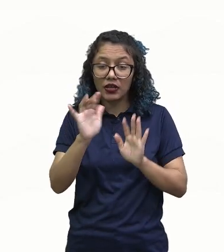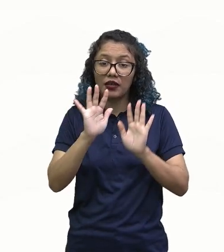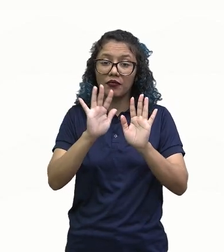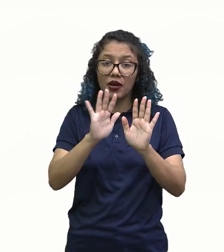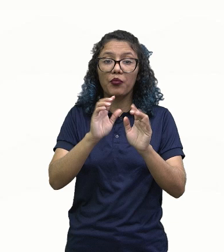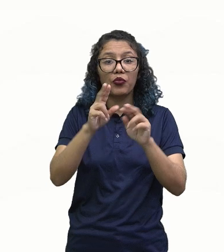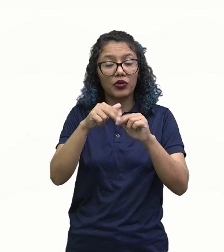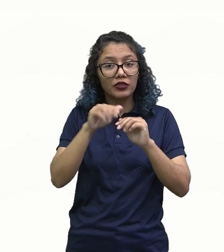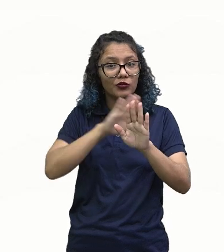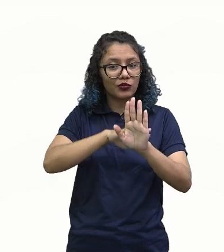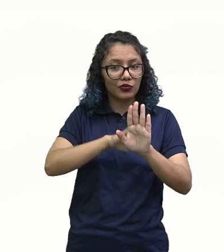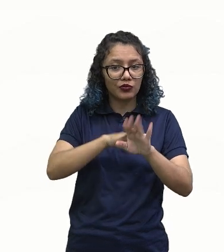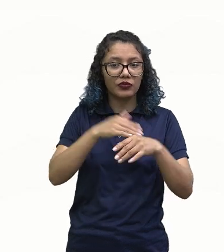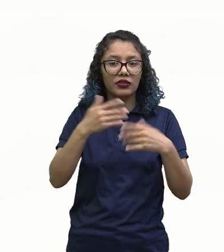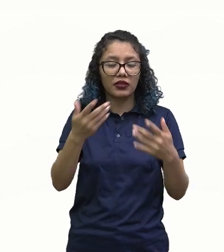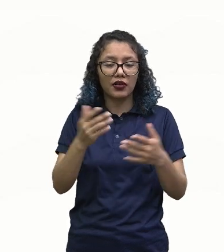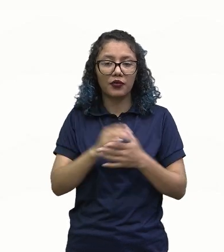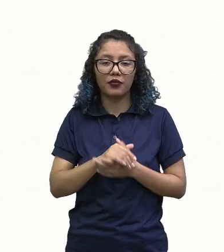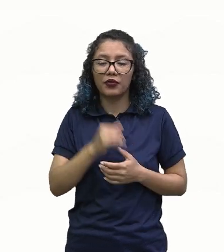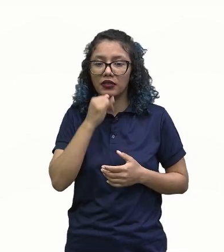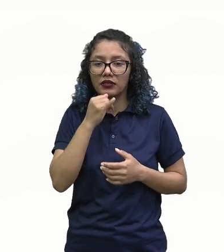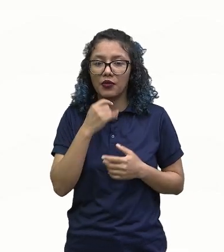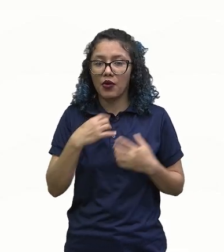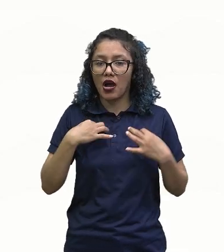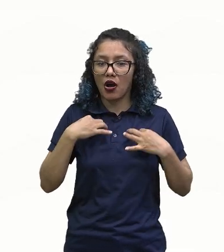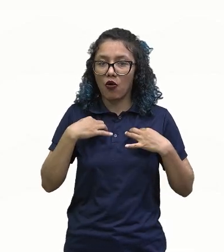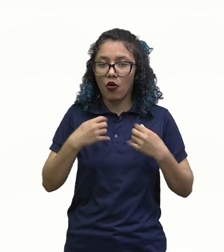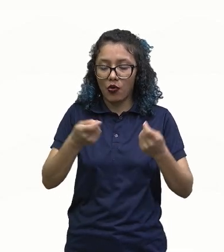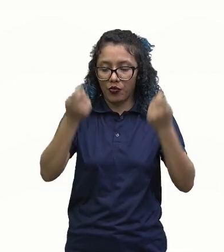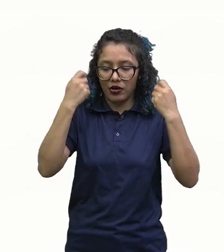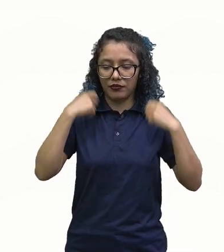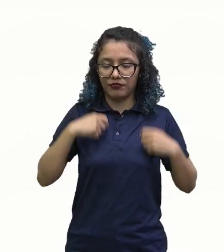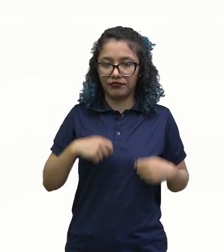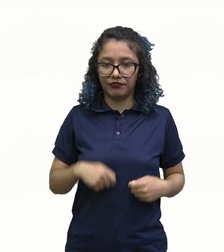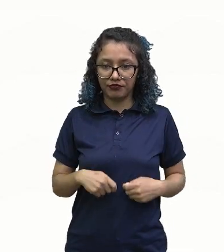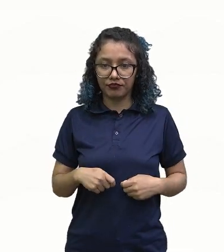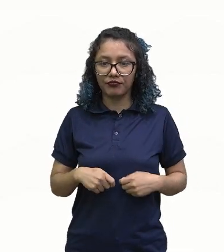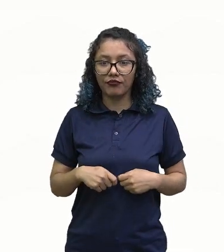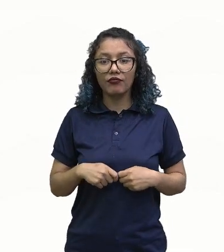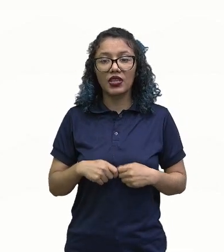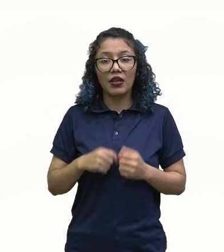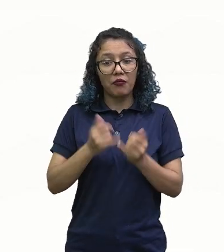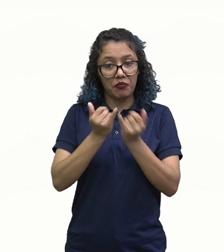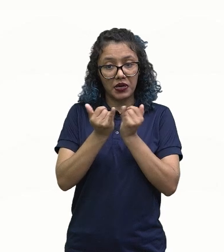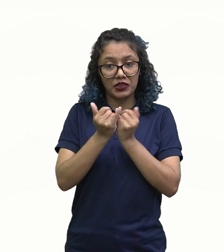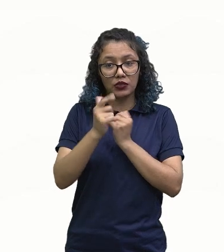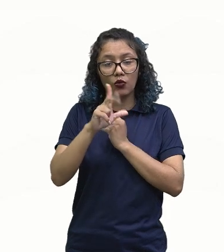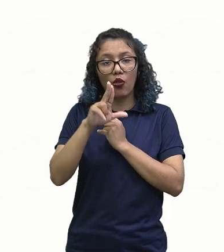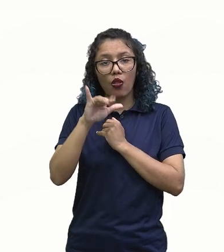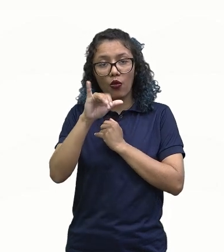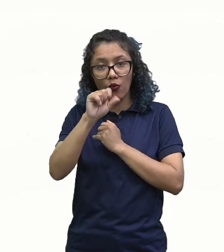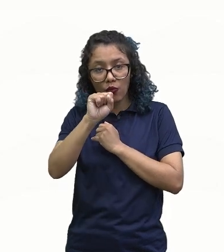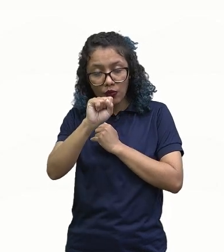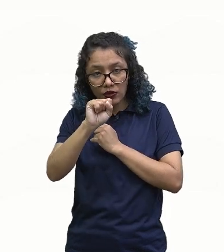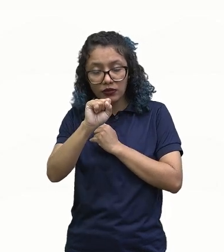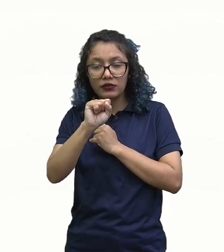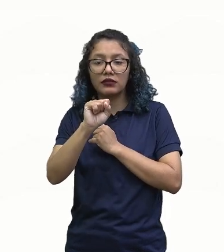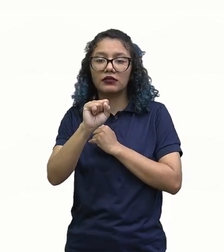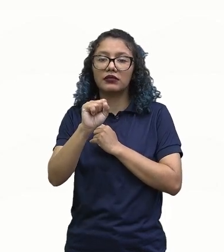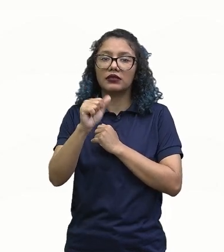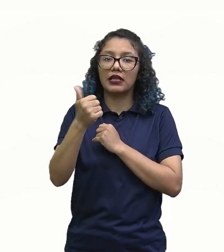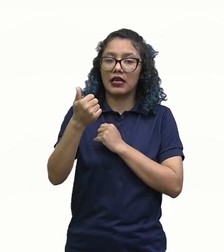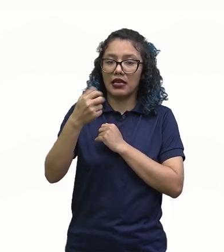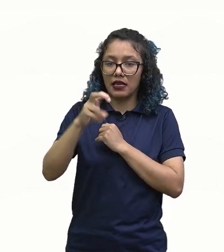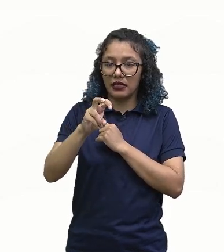veste roupas a Luís XV. Então, veste a moda de Luís XV. Então, vem só escrito aqui, daqui para cá. Não